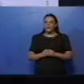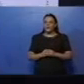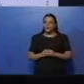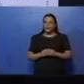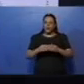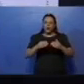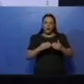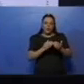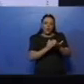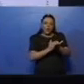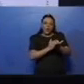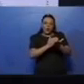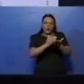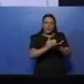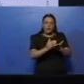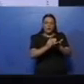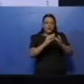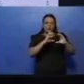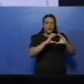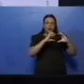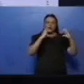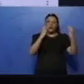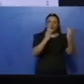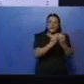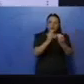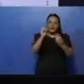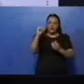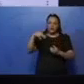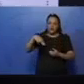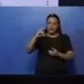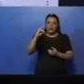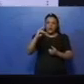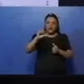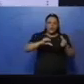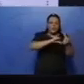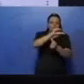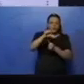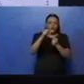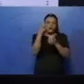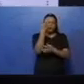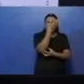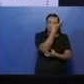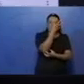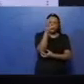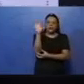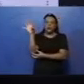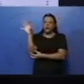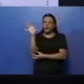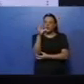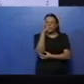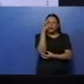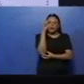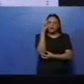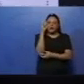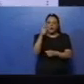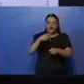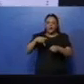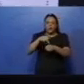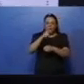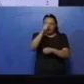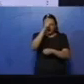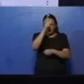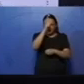Conferência das Partes da Convenção da ONU sobre Mudança do Clima, em Bonn, Alemanha, a negociação internacional